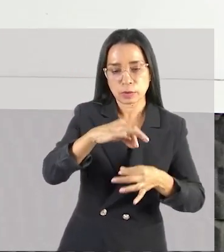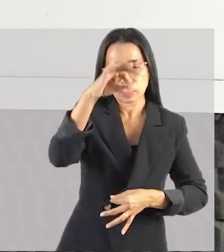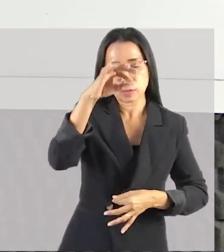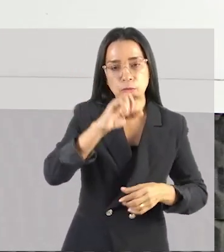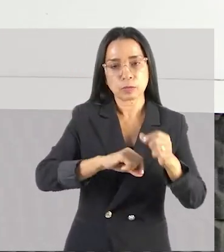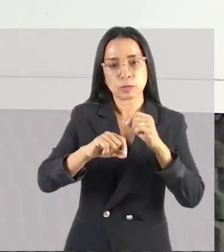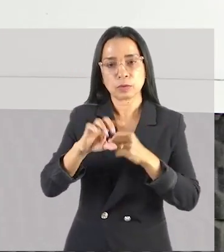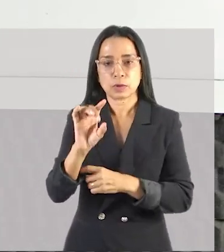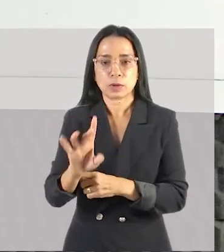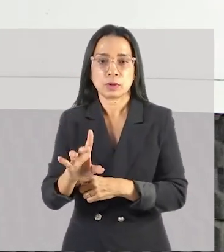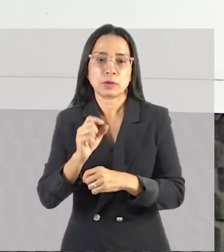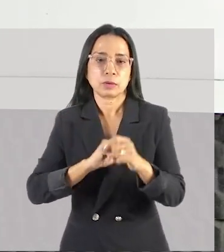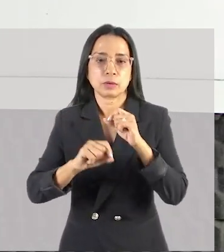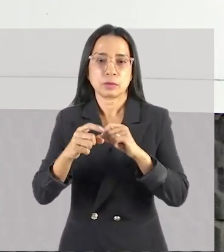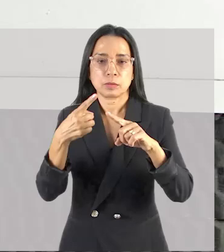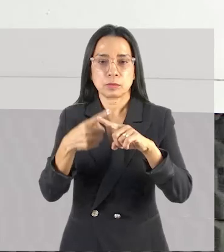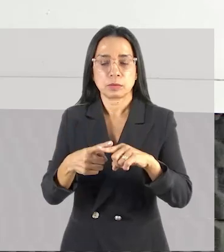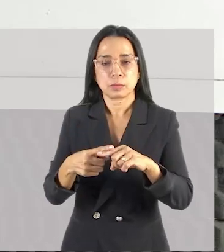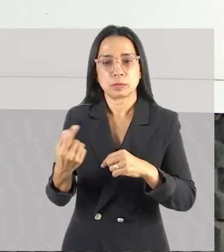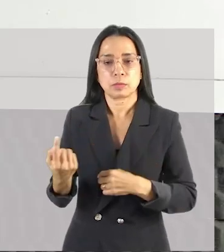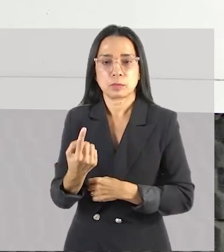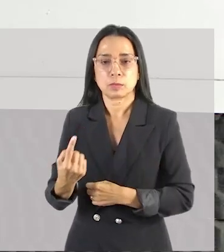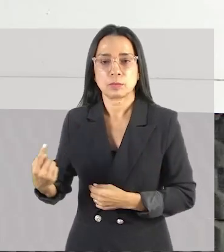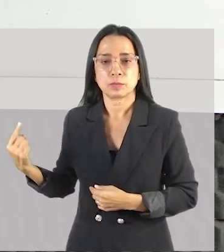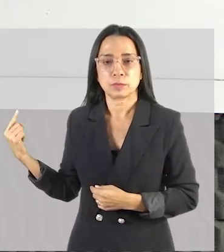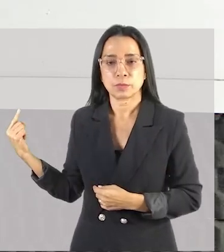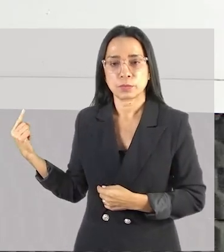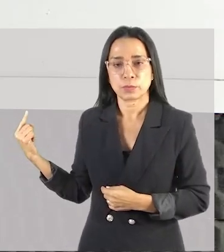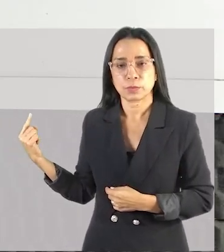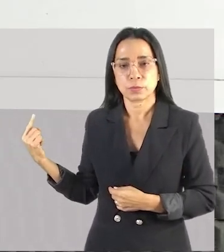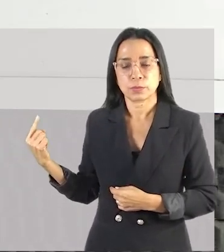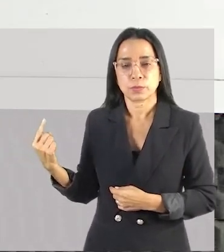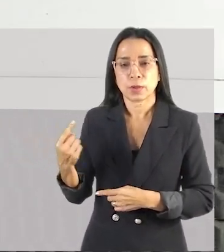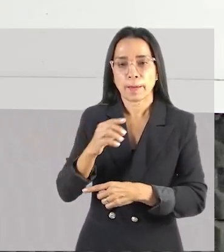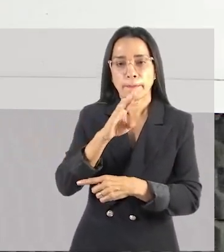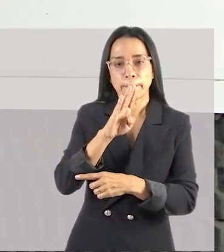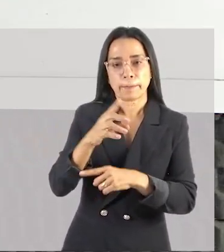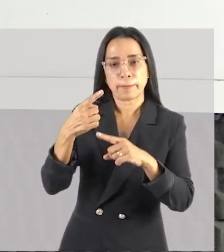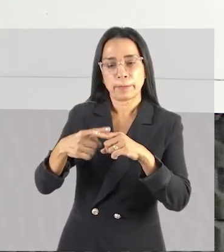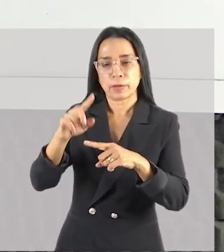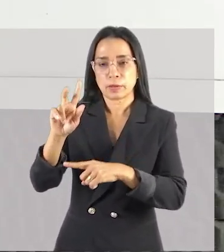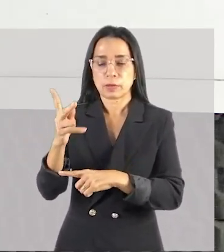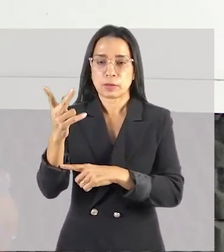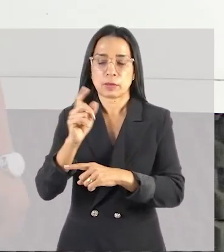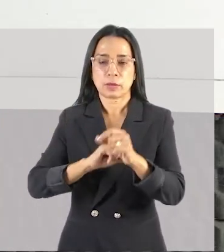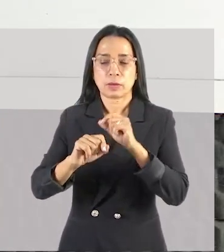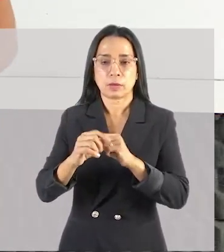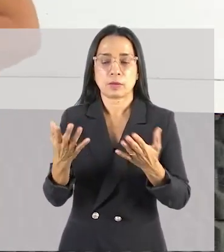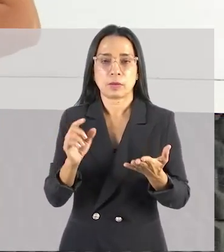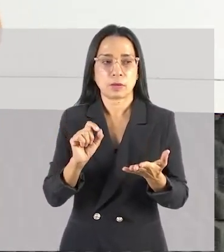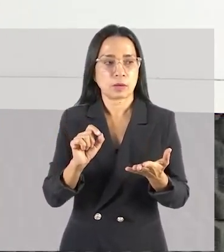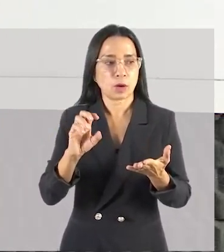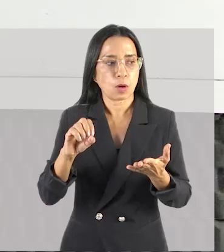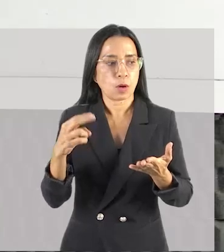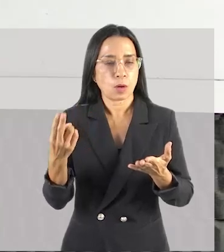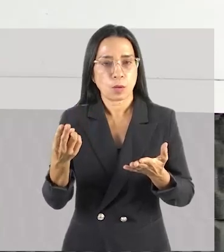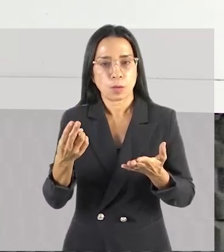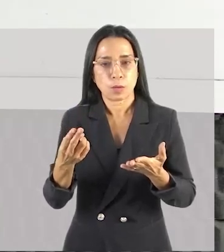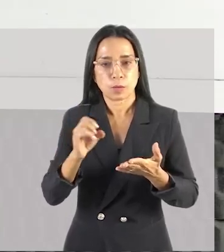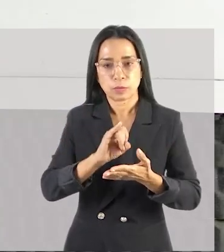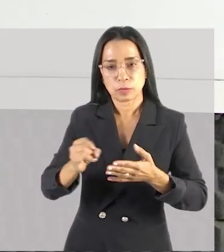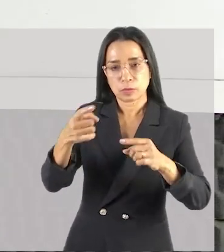você multiplicar a base pela altura, ou o comprimento pela largura. Ou seja, você vai